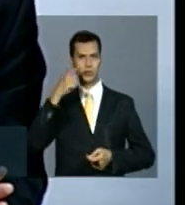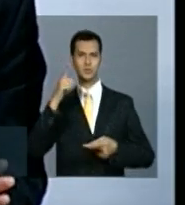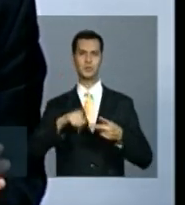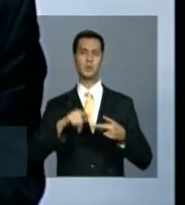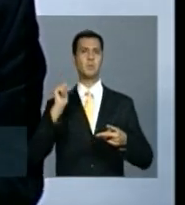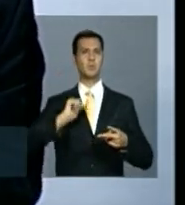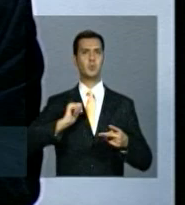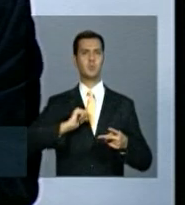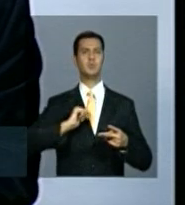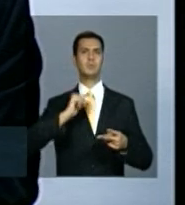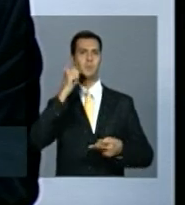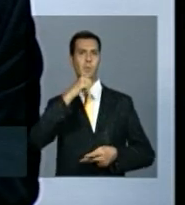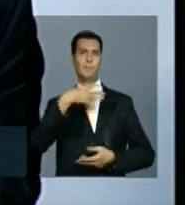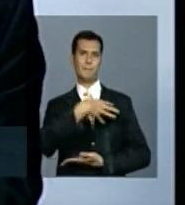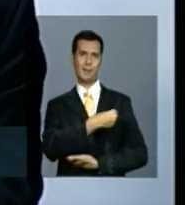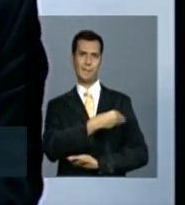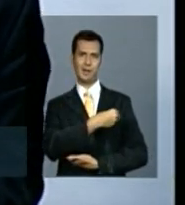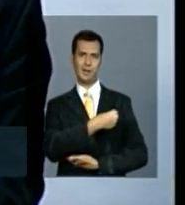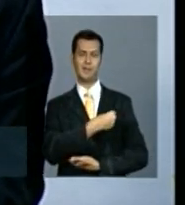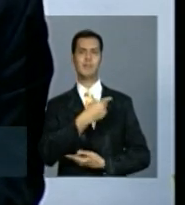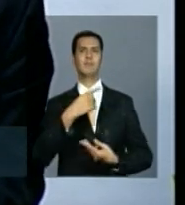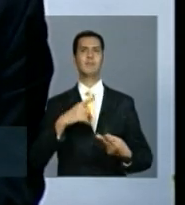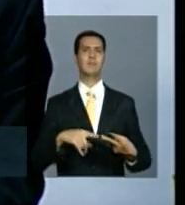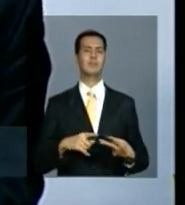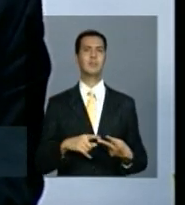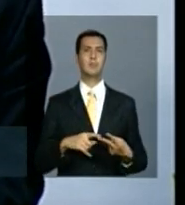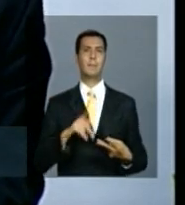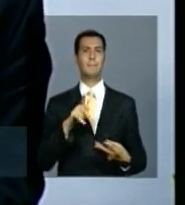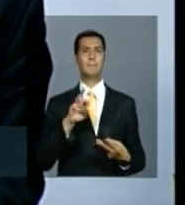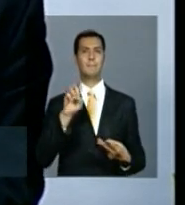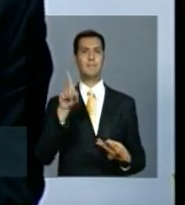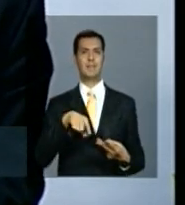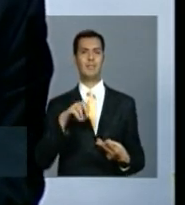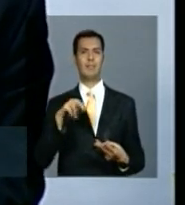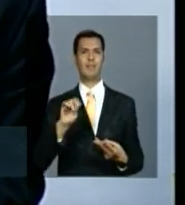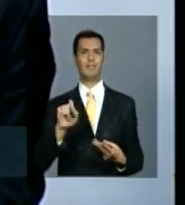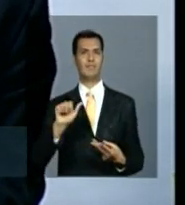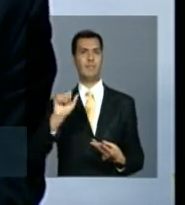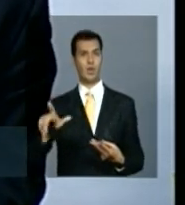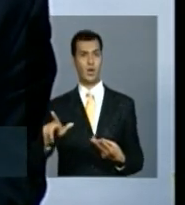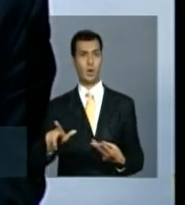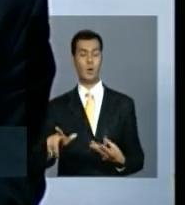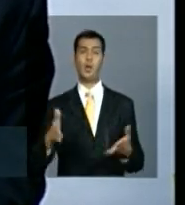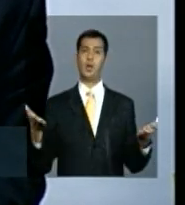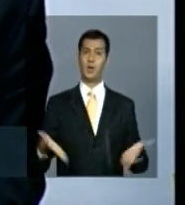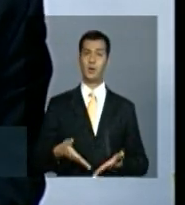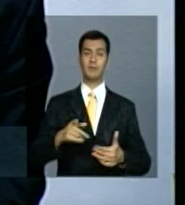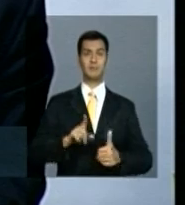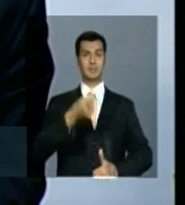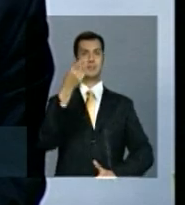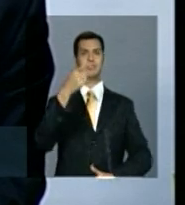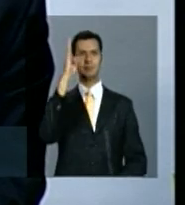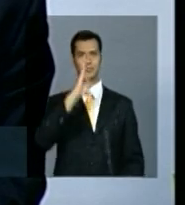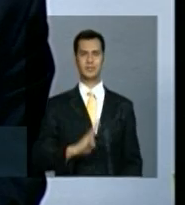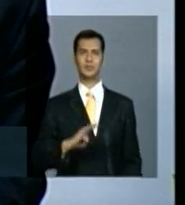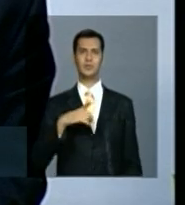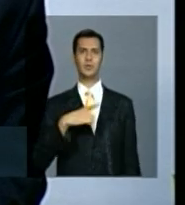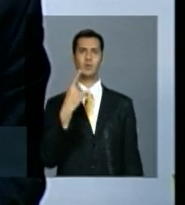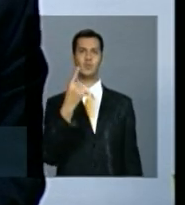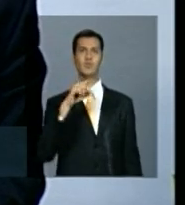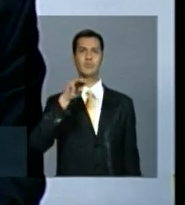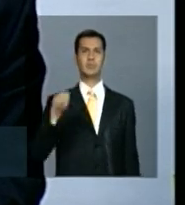nutris que estimulou né as condicionantes do pré-natal que fez com que pela primeira vez o Brasil tenha tido mais de